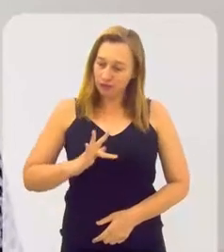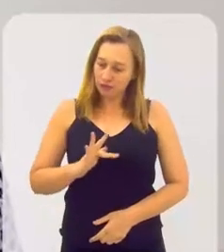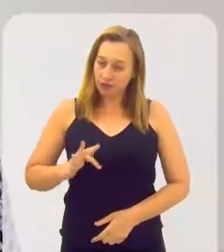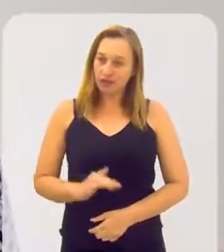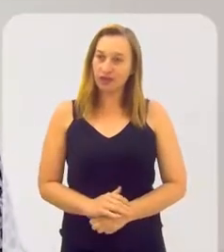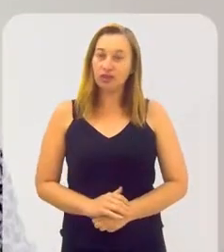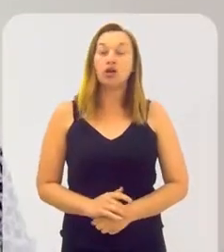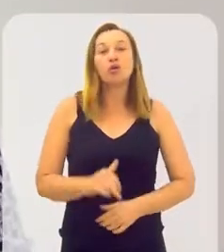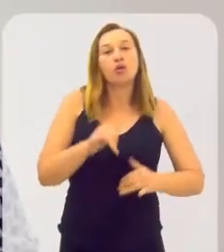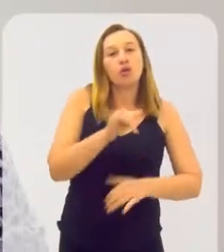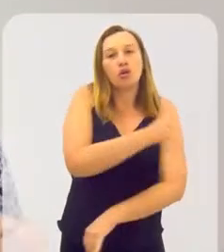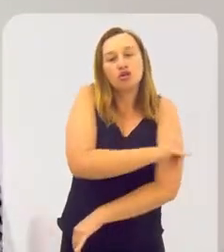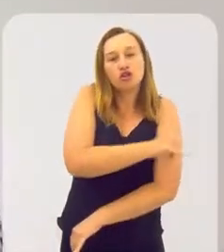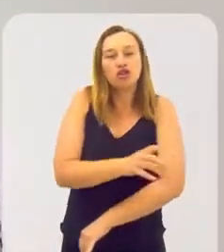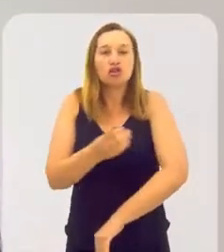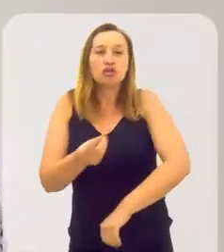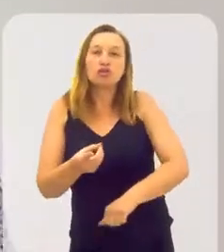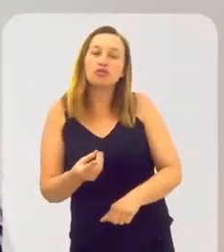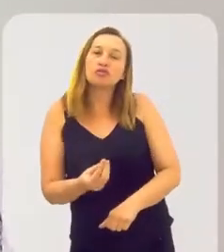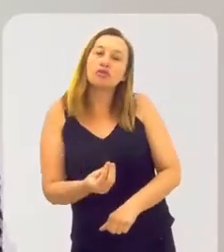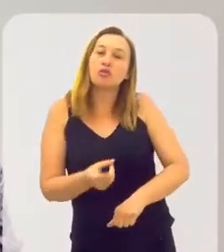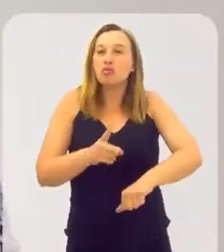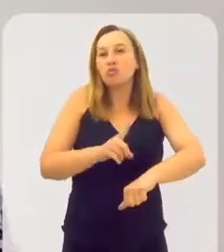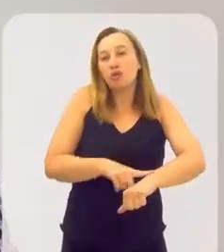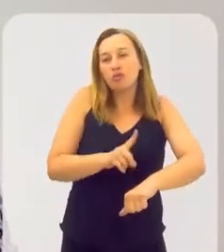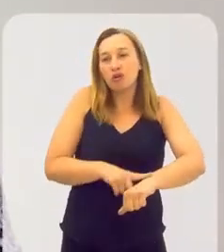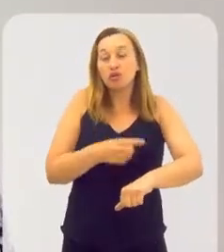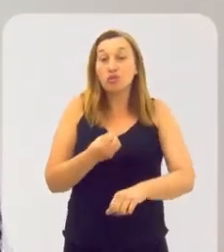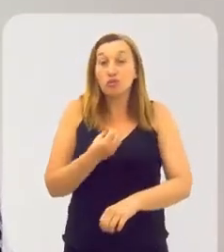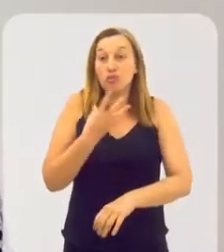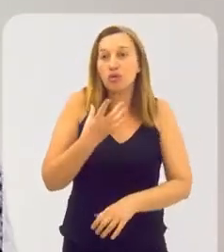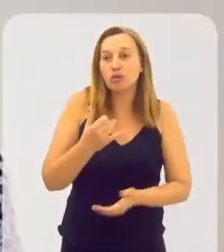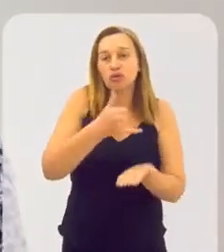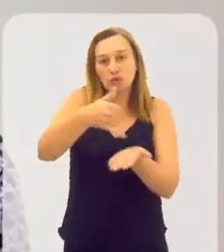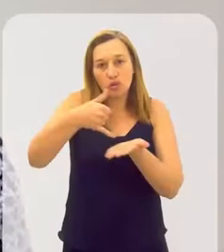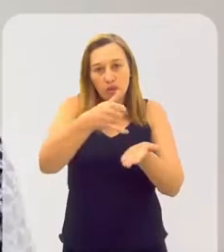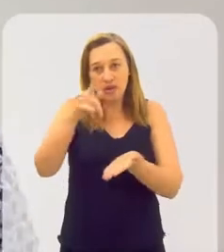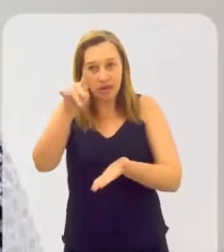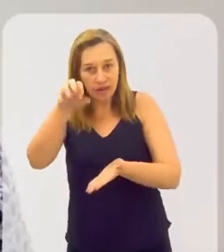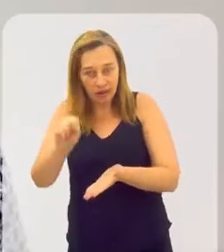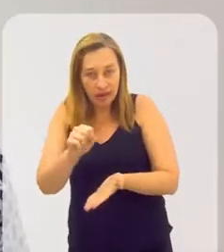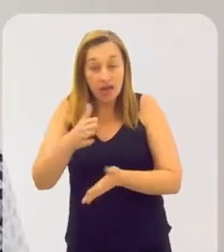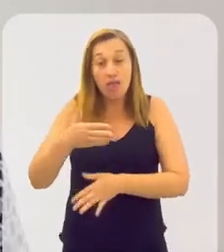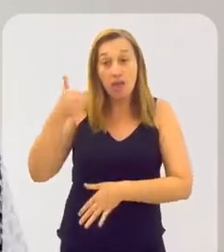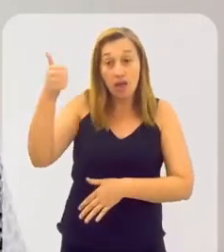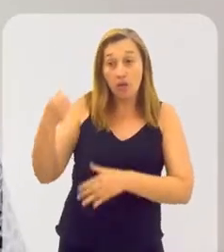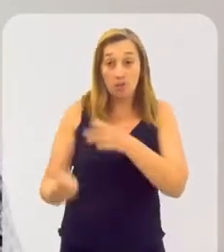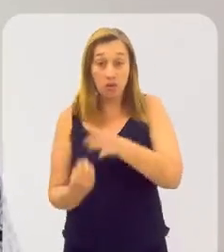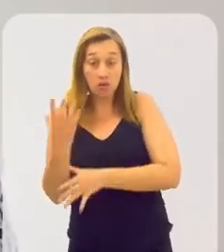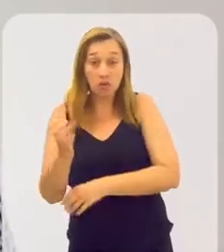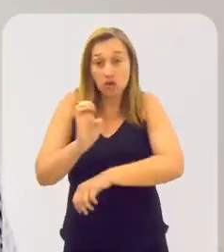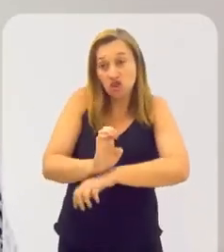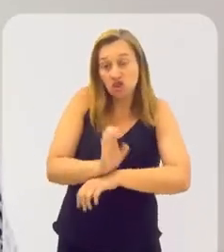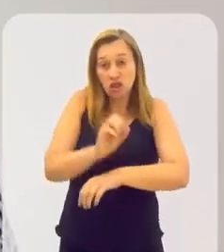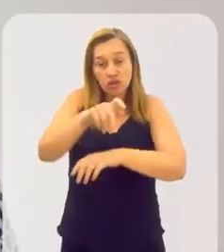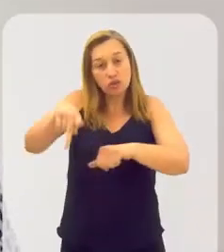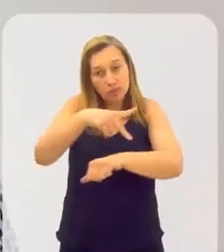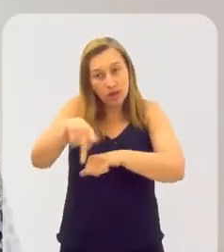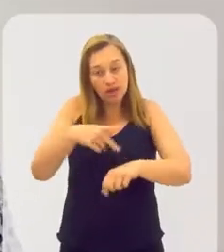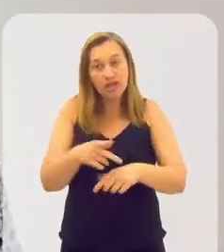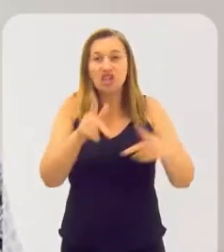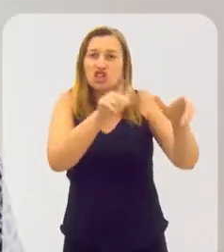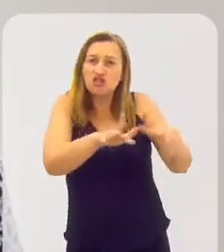O Rio de Janeiro vive um momento otimista no setor de óleo e gás. Considerado o maior estado produtor do país, além do Rio